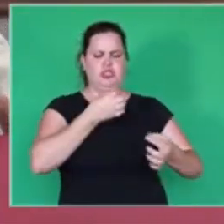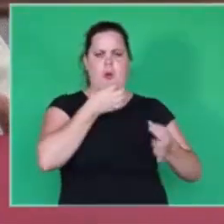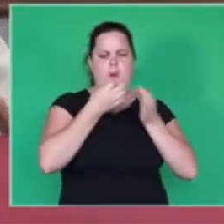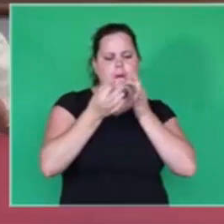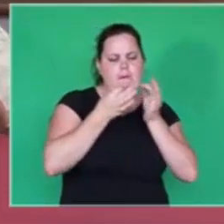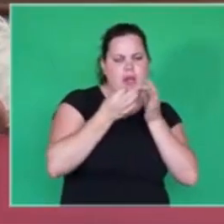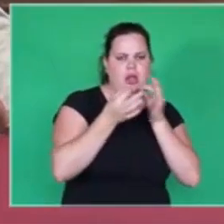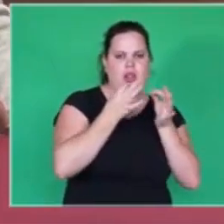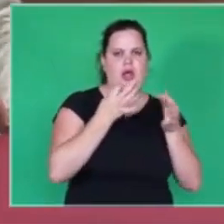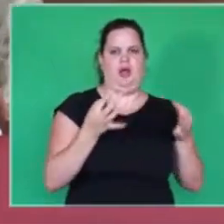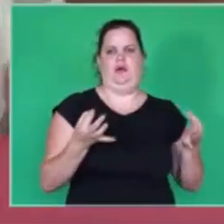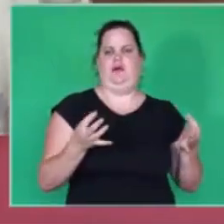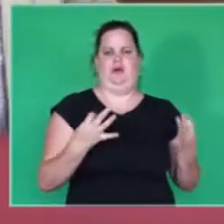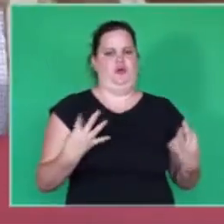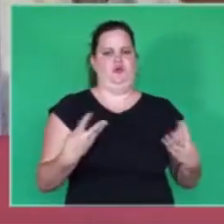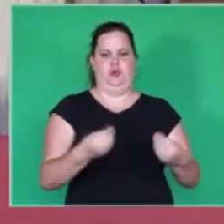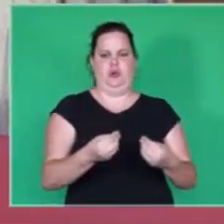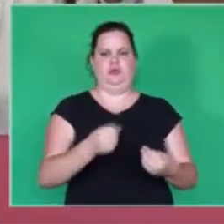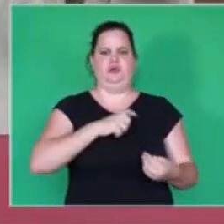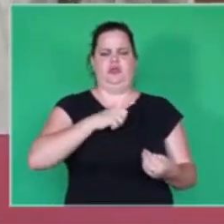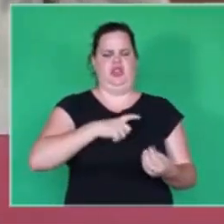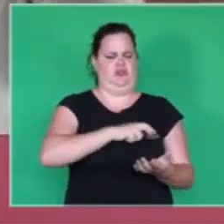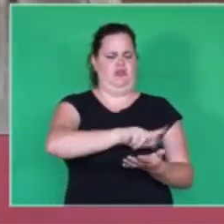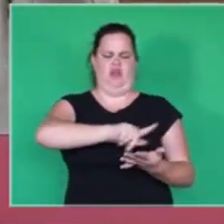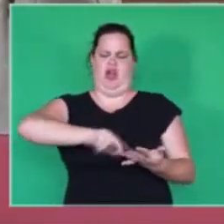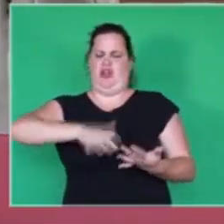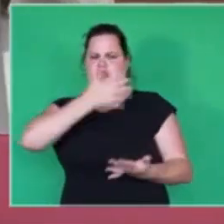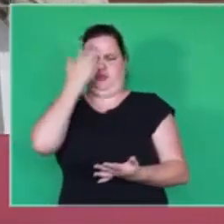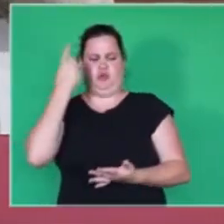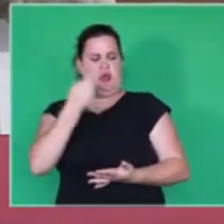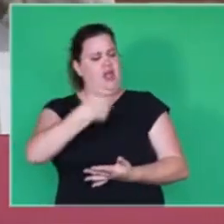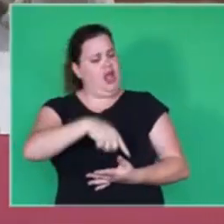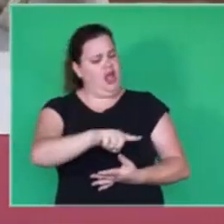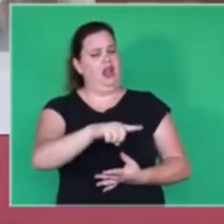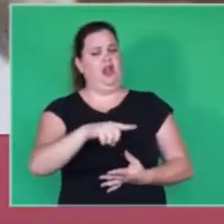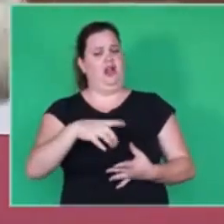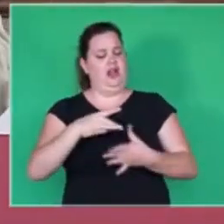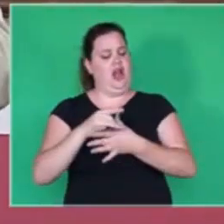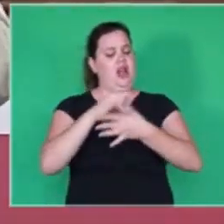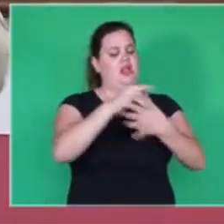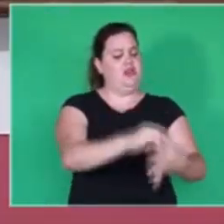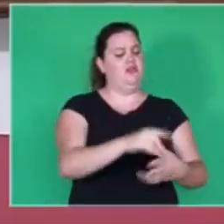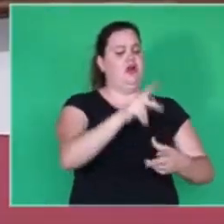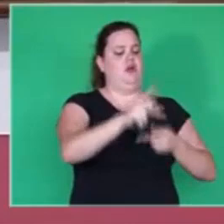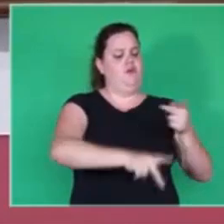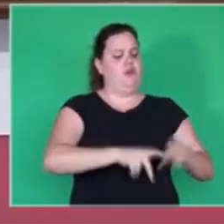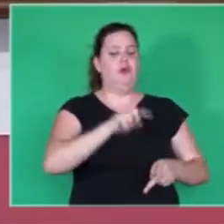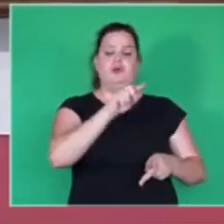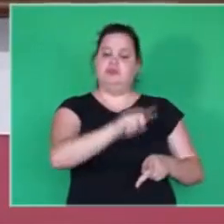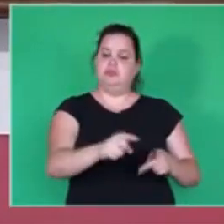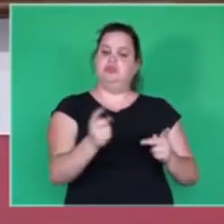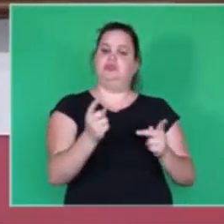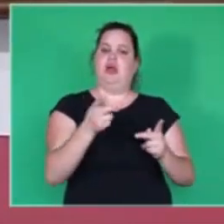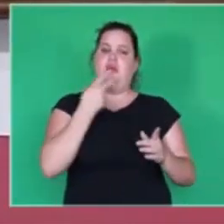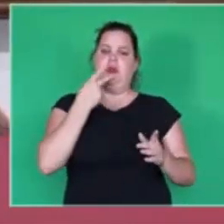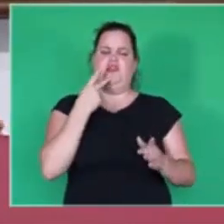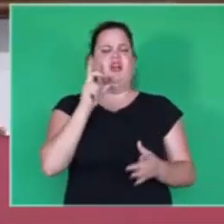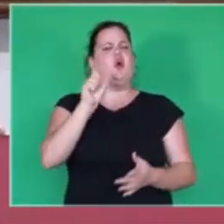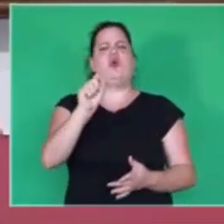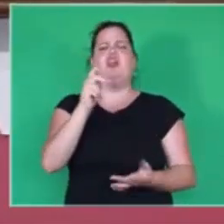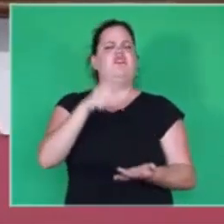Paulo, né, que esteve no Areópago. Então, eles levavam as pessoas para lá para discutir sobre verdade, o que era